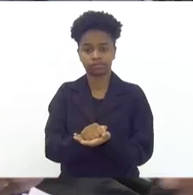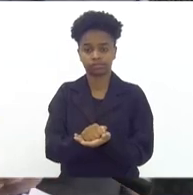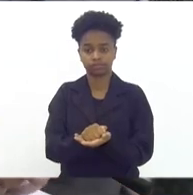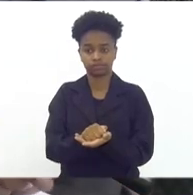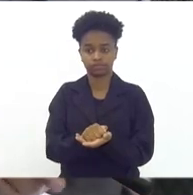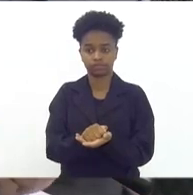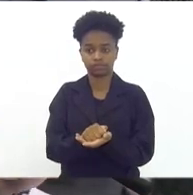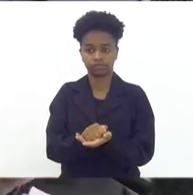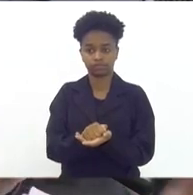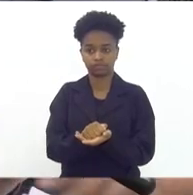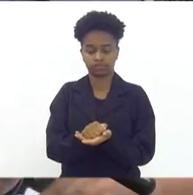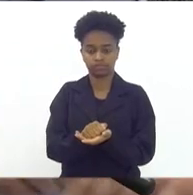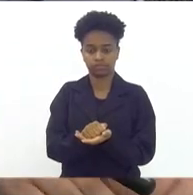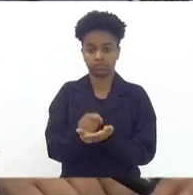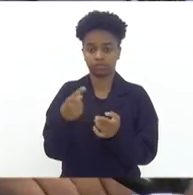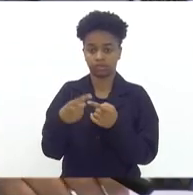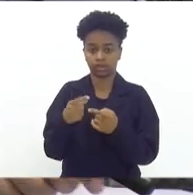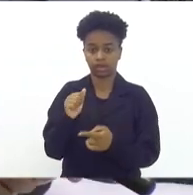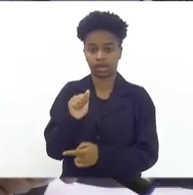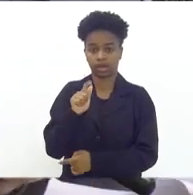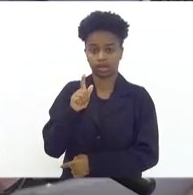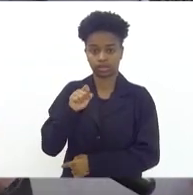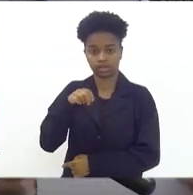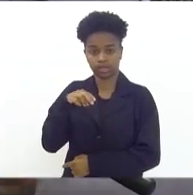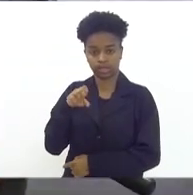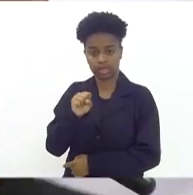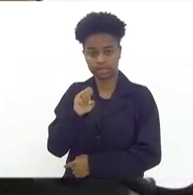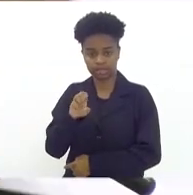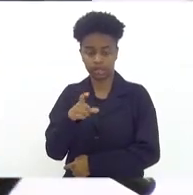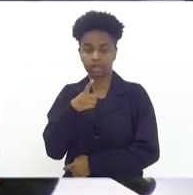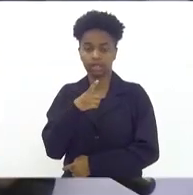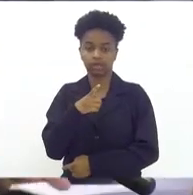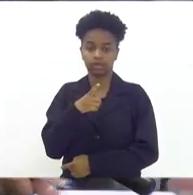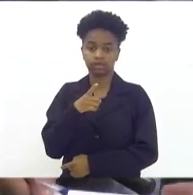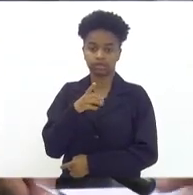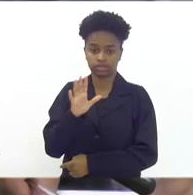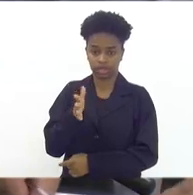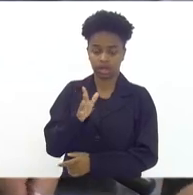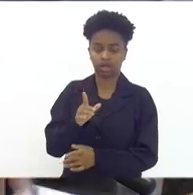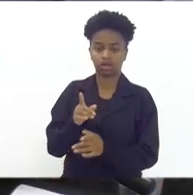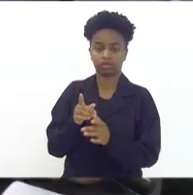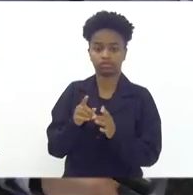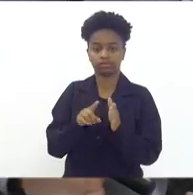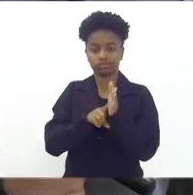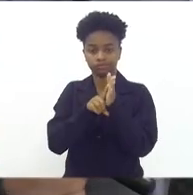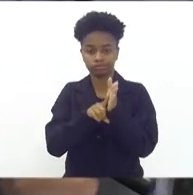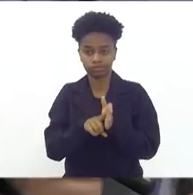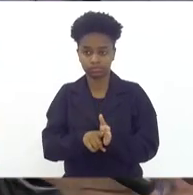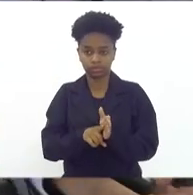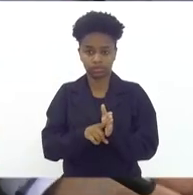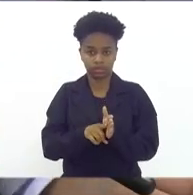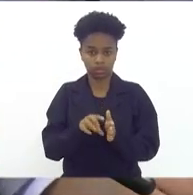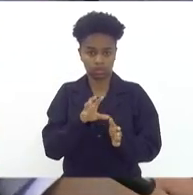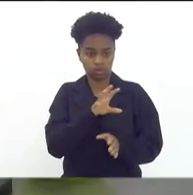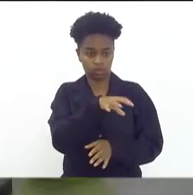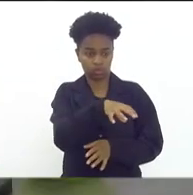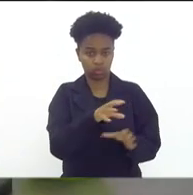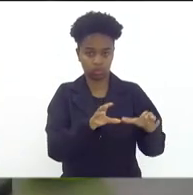agência a genésia ela tem fiscalizado os terceirizados da nature